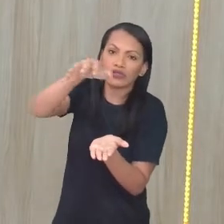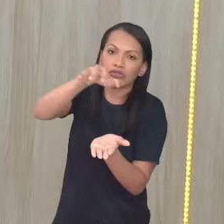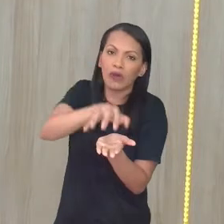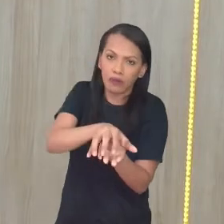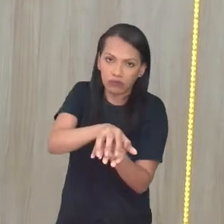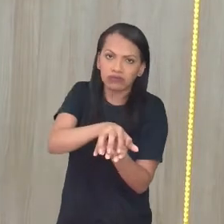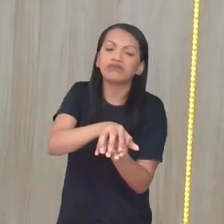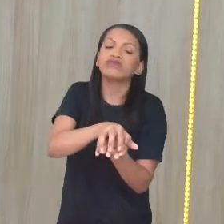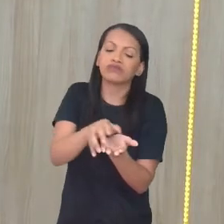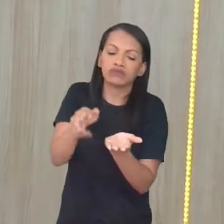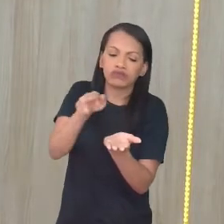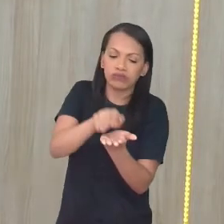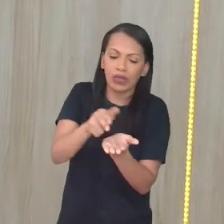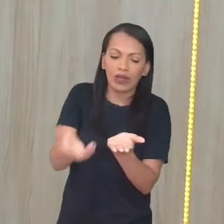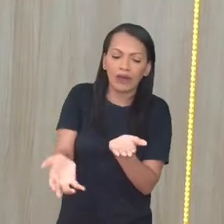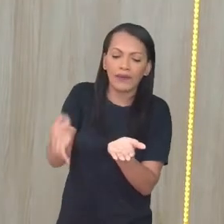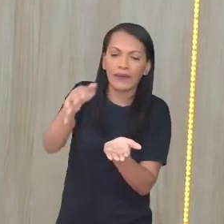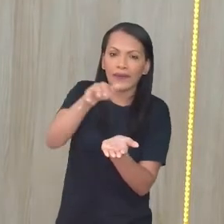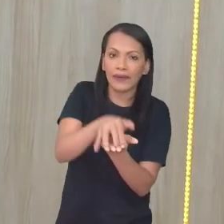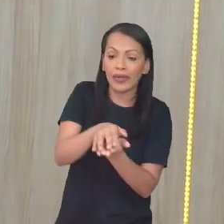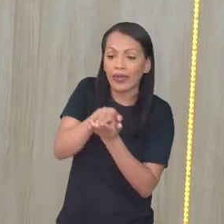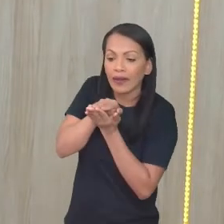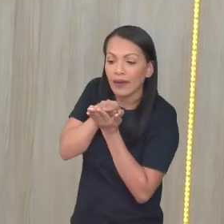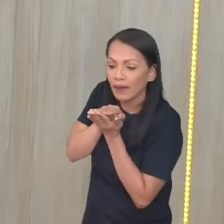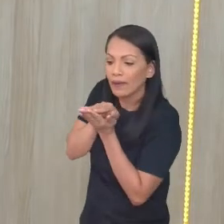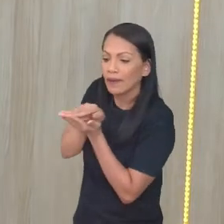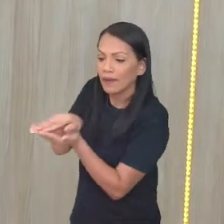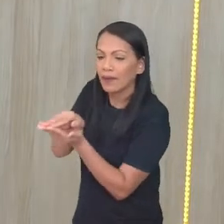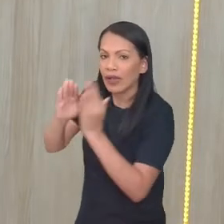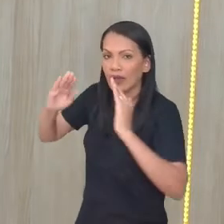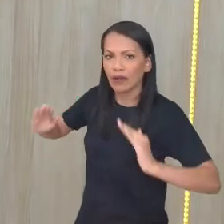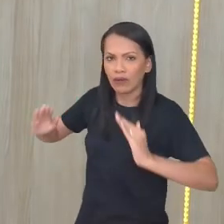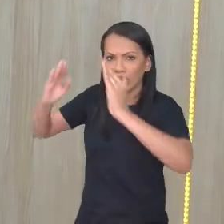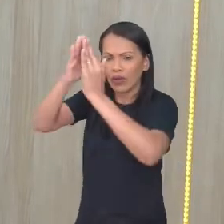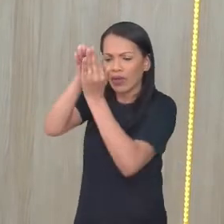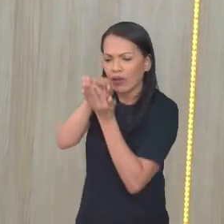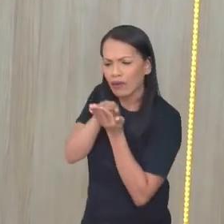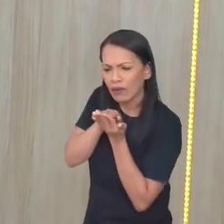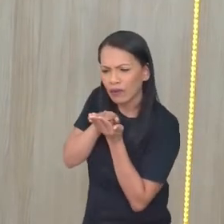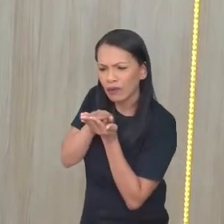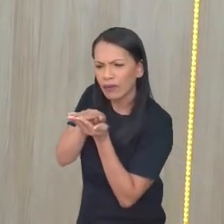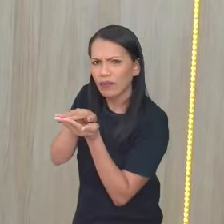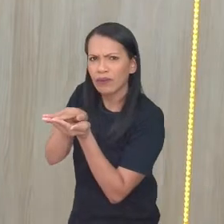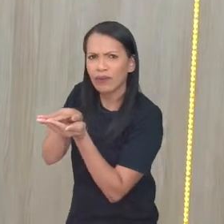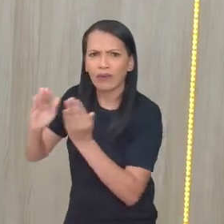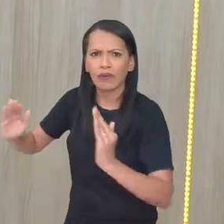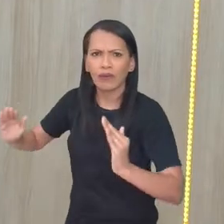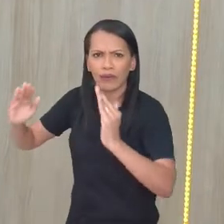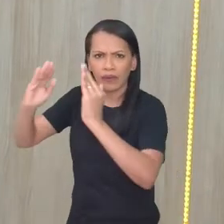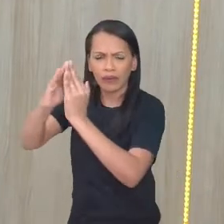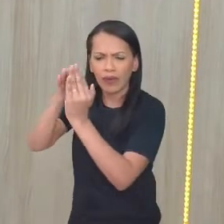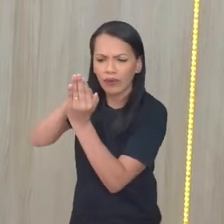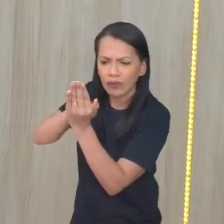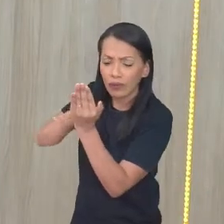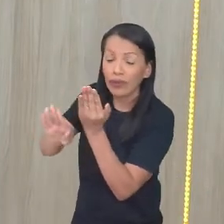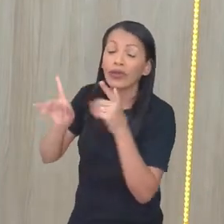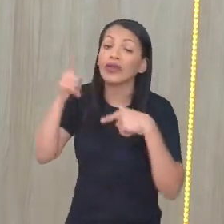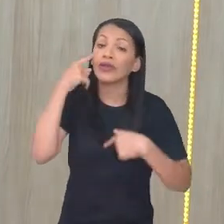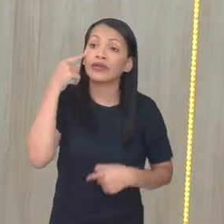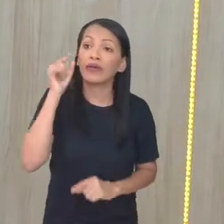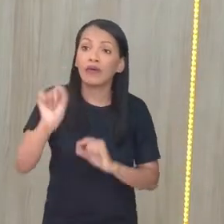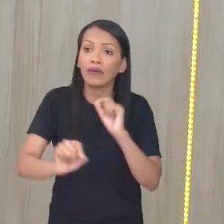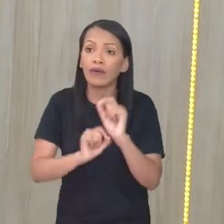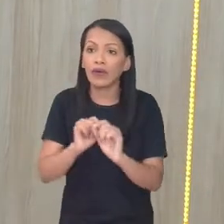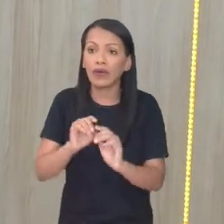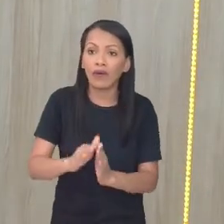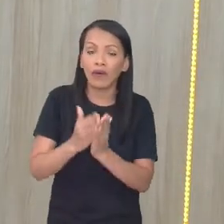preciosas. Colocavam ele e sepultavam dentro aqui das pirâmides. E, dentro da perspectiva literária, eles redigiram